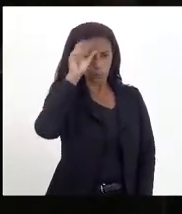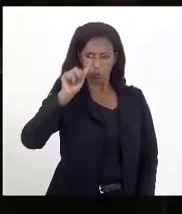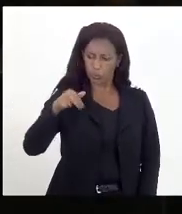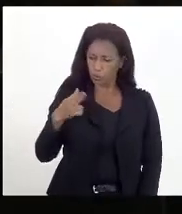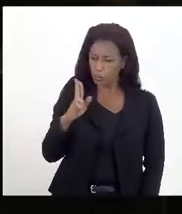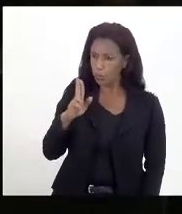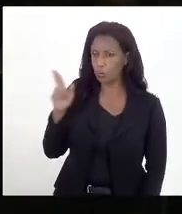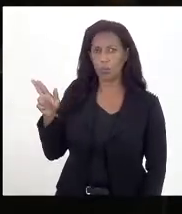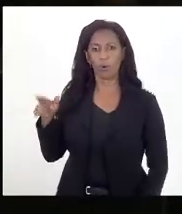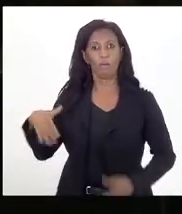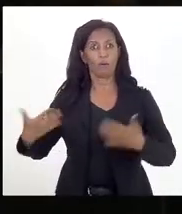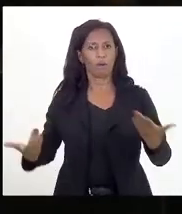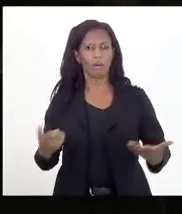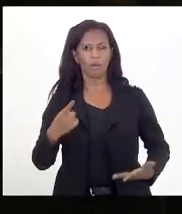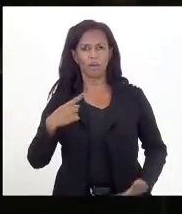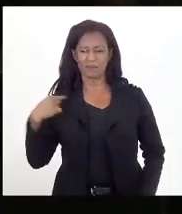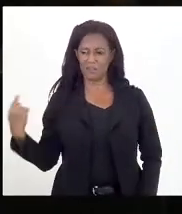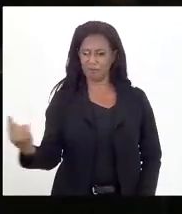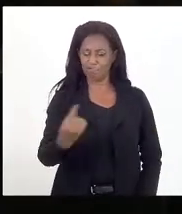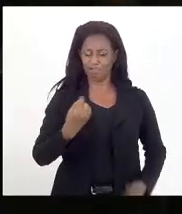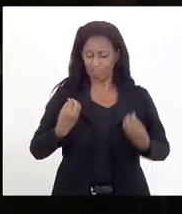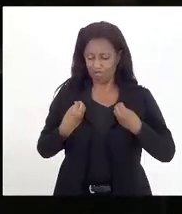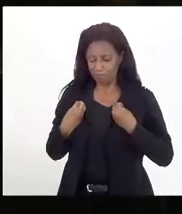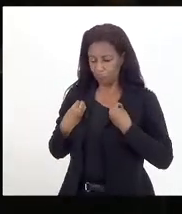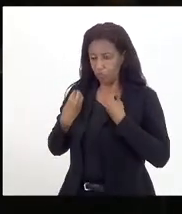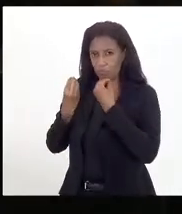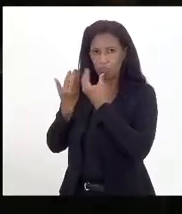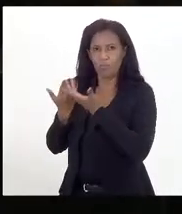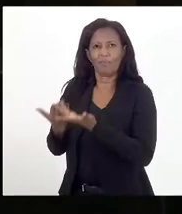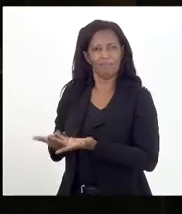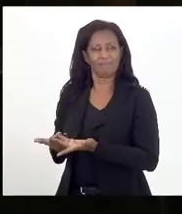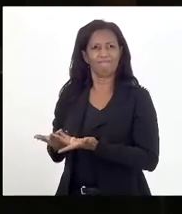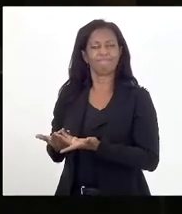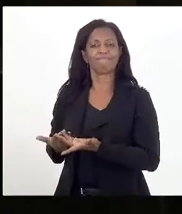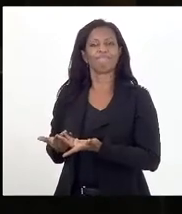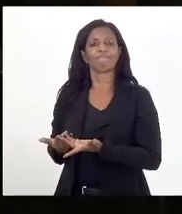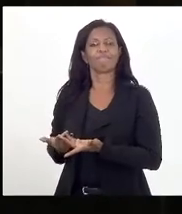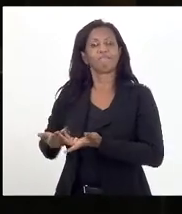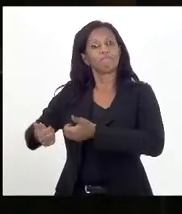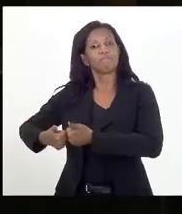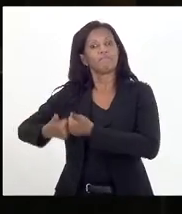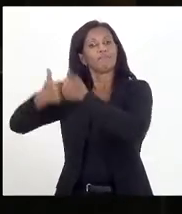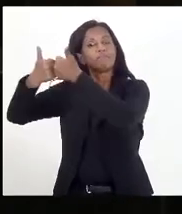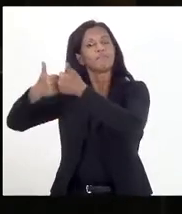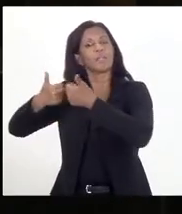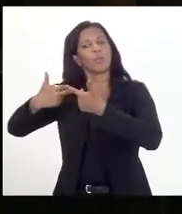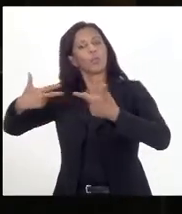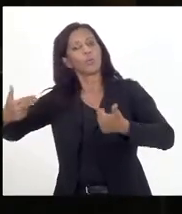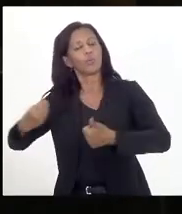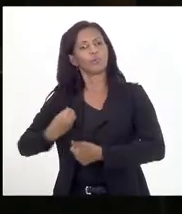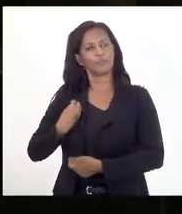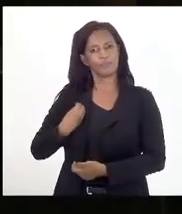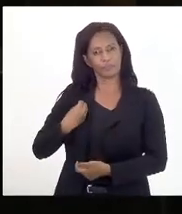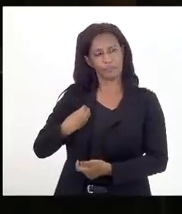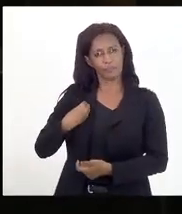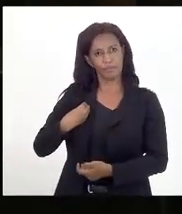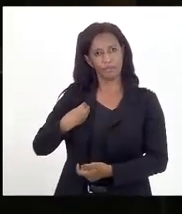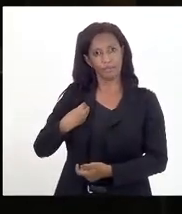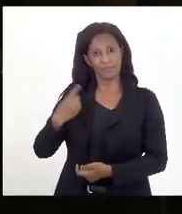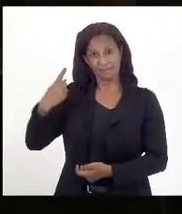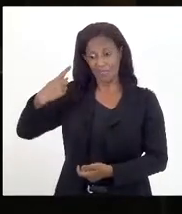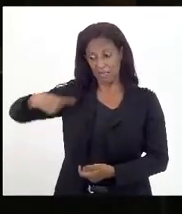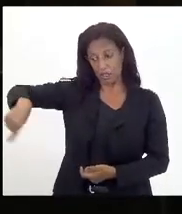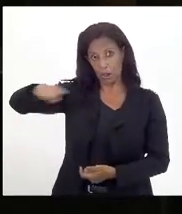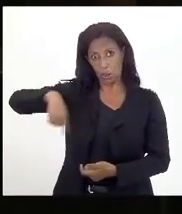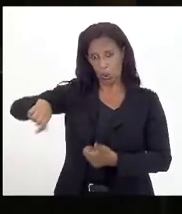além de nos doarmos pela melhoria da qualidade de vida daqueles que nós